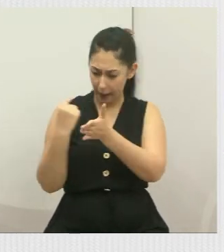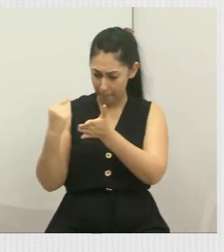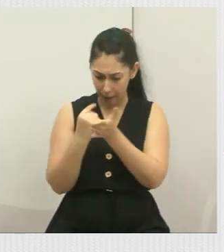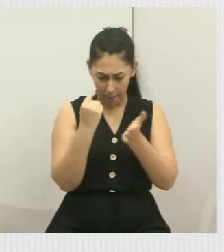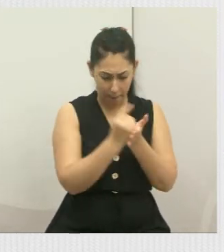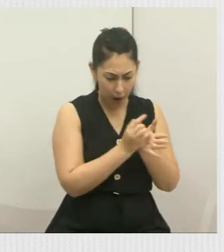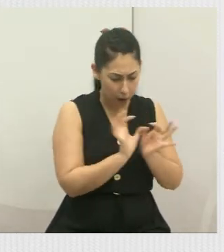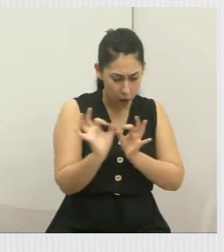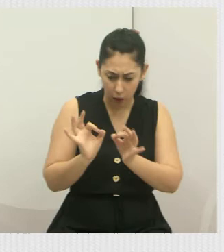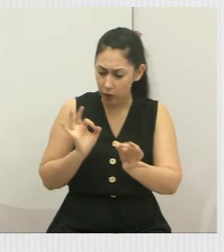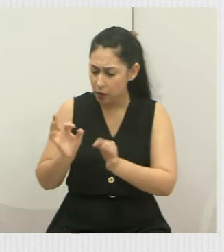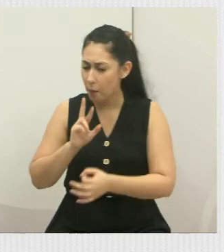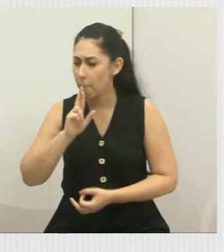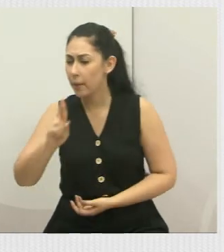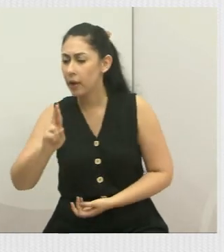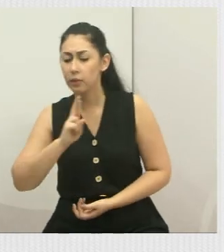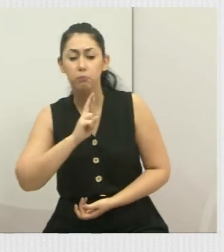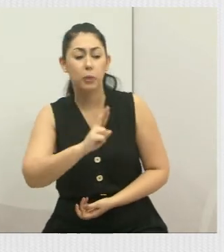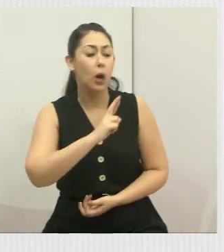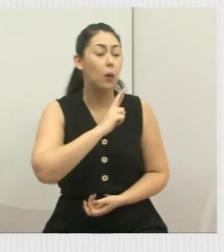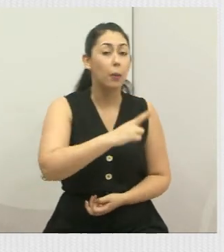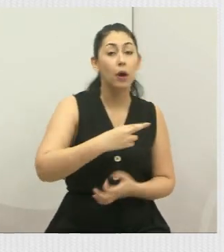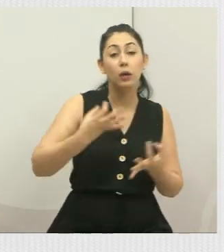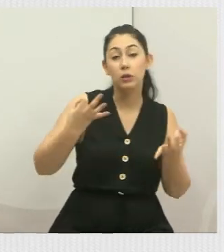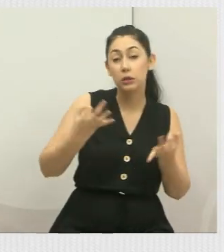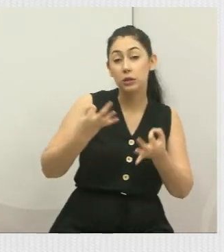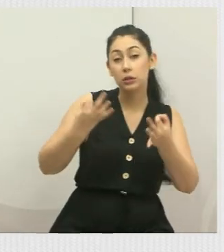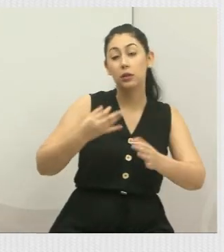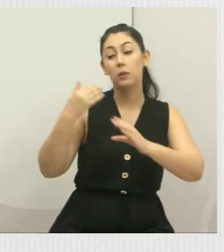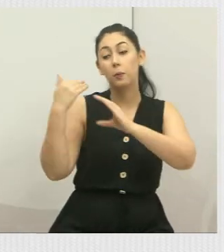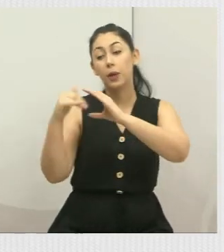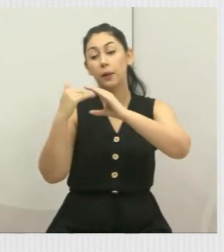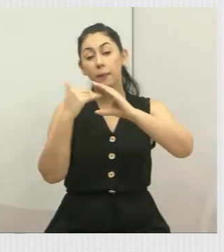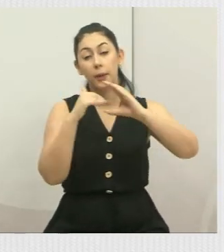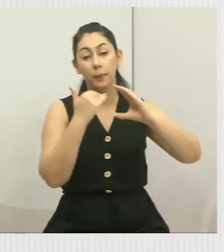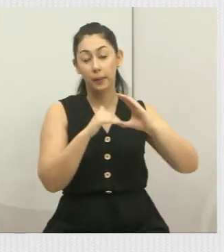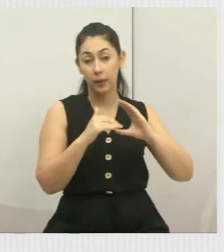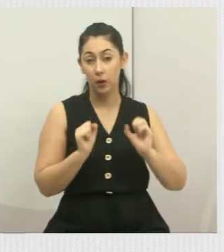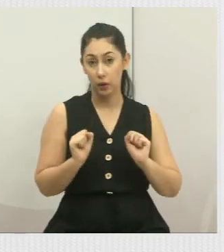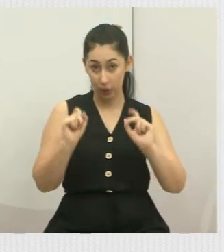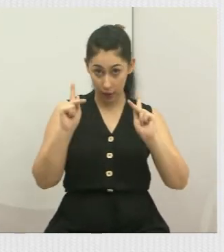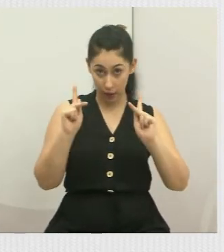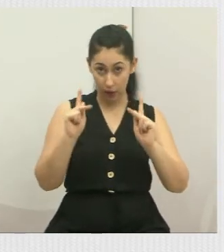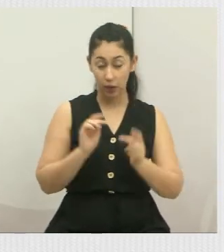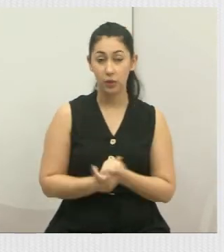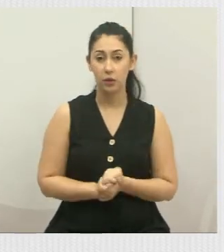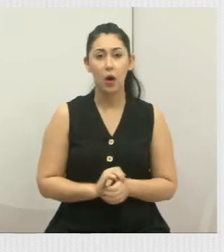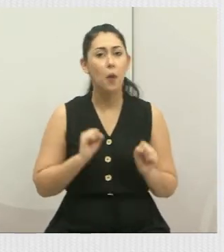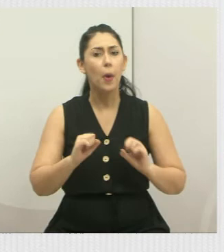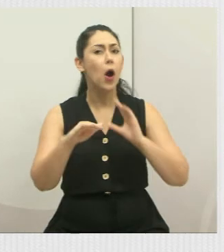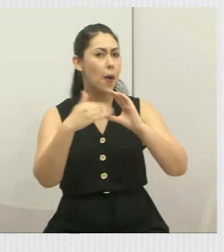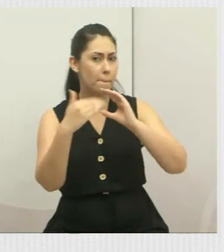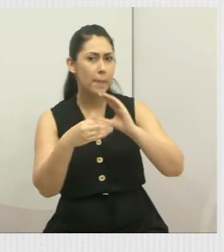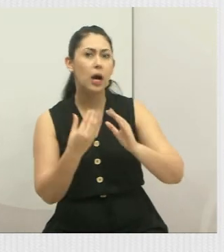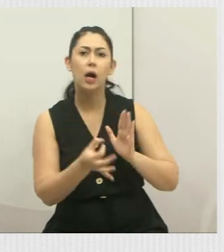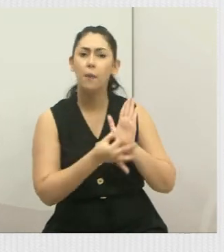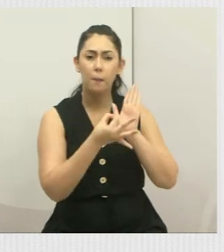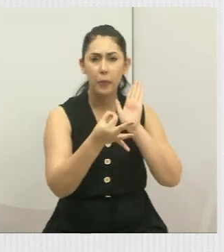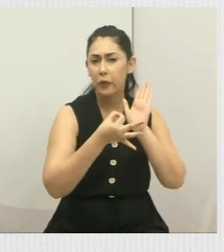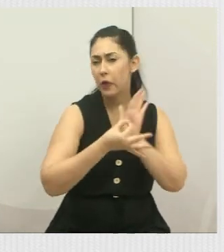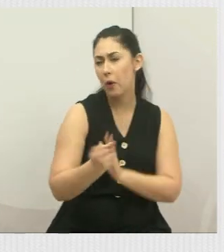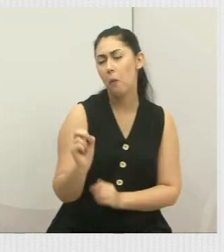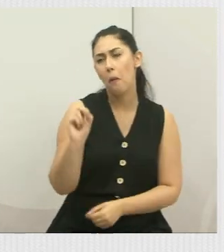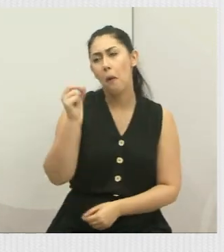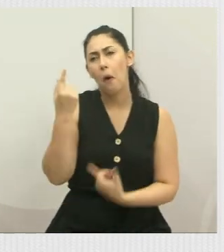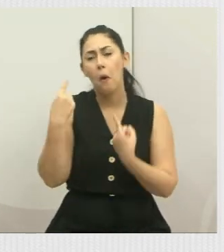dessa consulta pública, que nós possamos enviar para vocês, tá bom? Deixe a sua crítica ou a sua